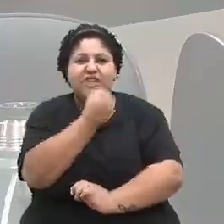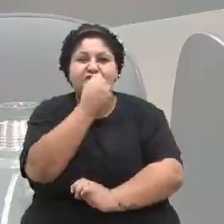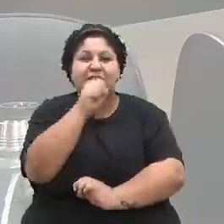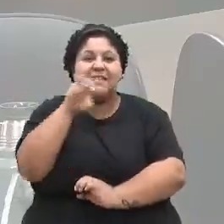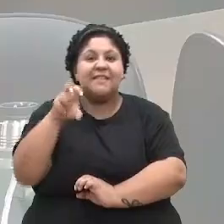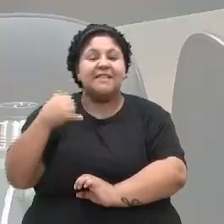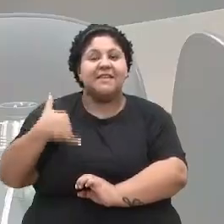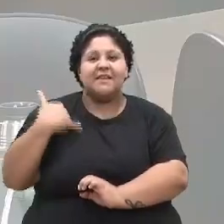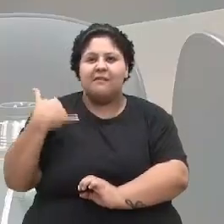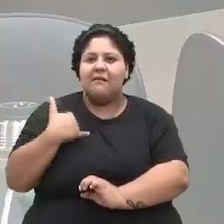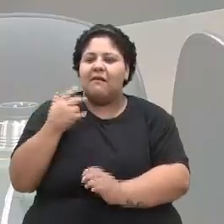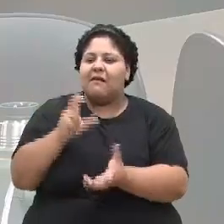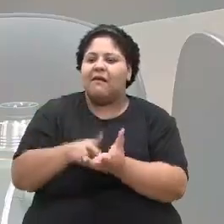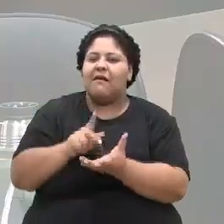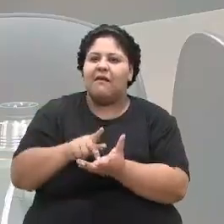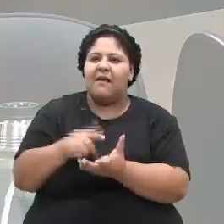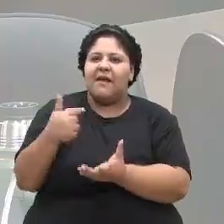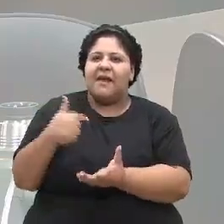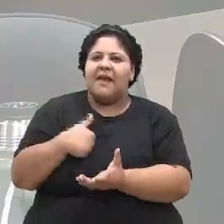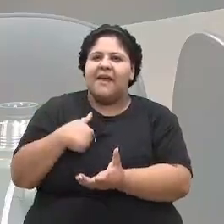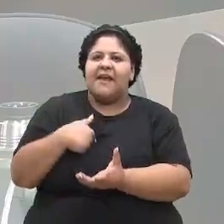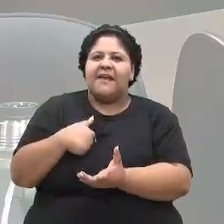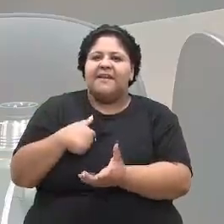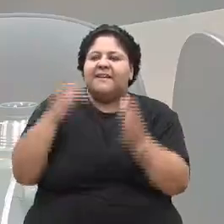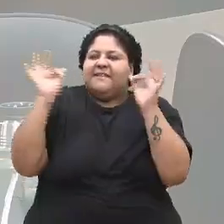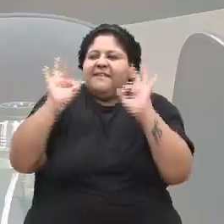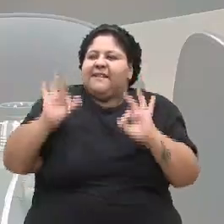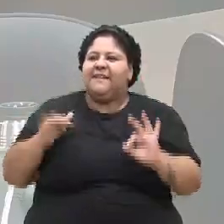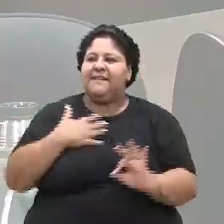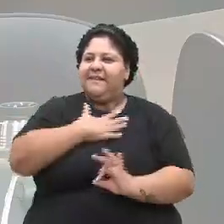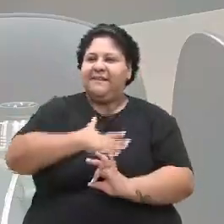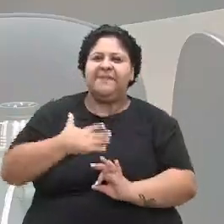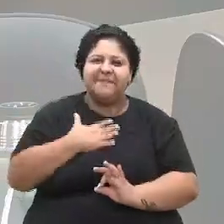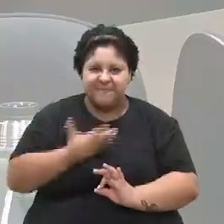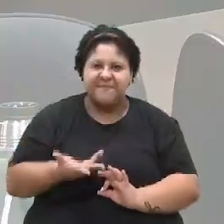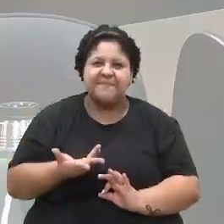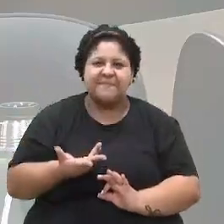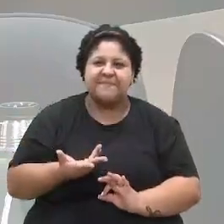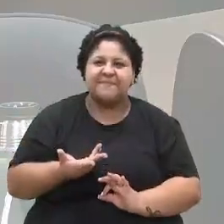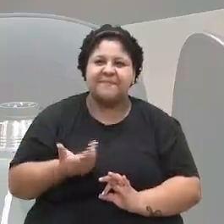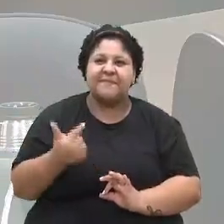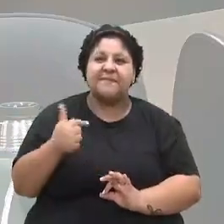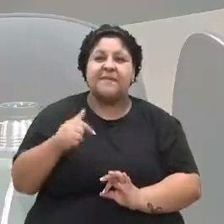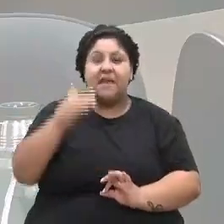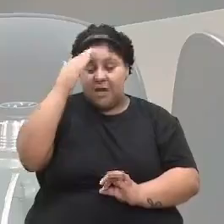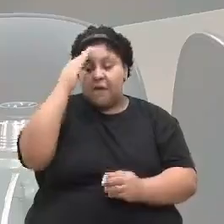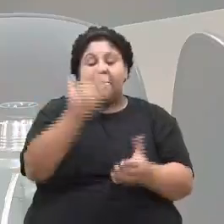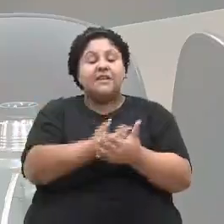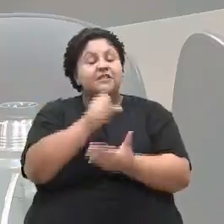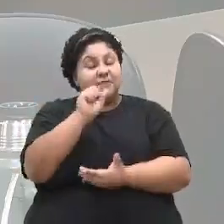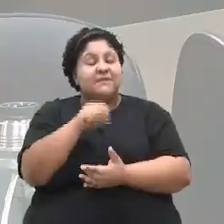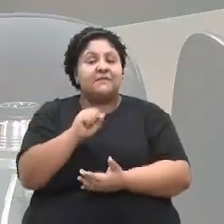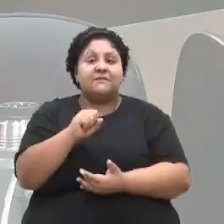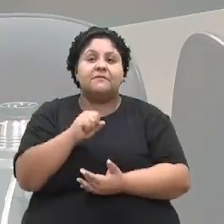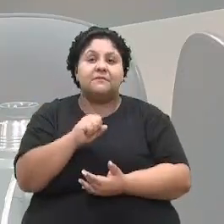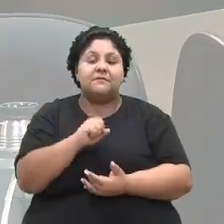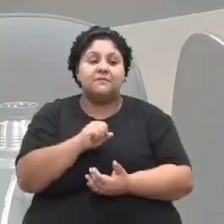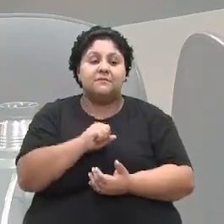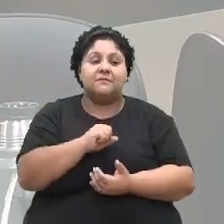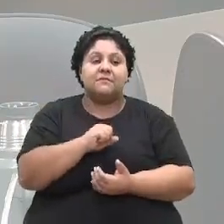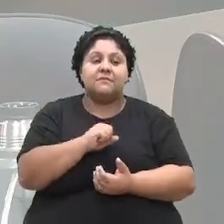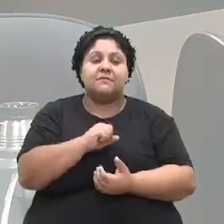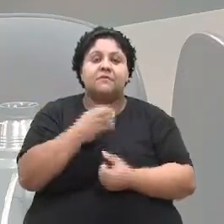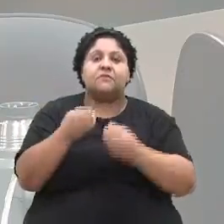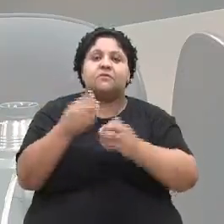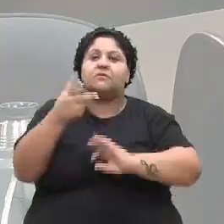anos. Sinceramente, me realizei junto com isso. Me realizei, eu acredito sim, que foi, como